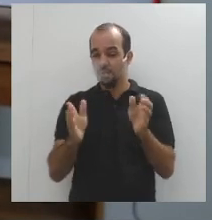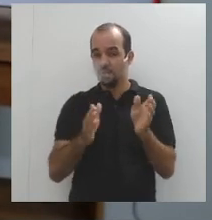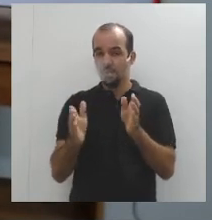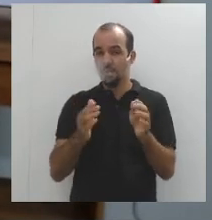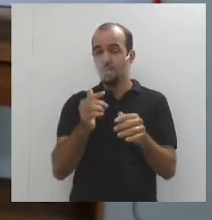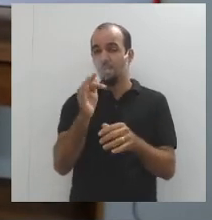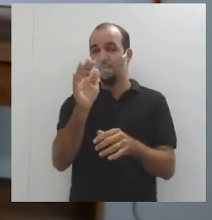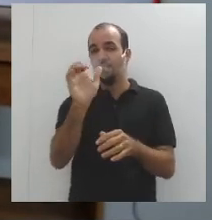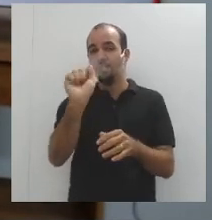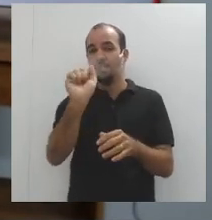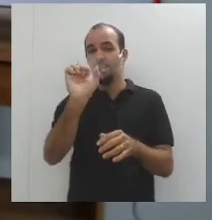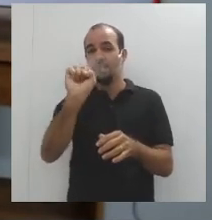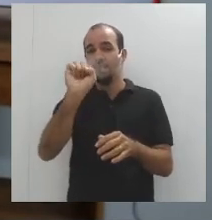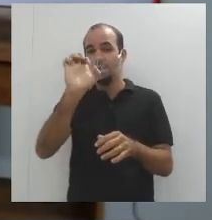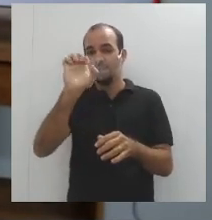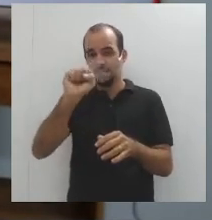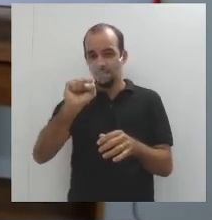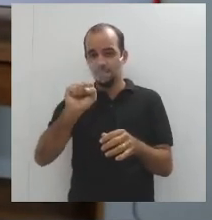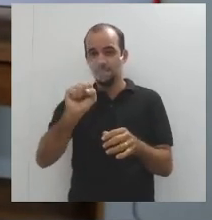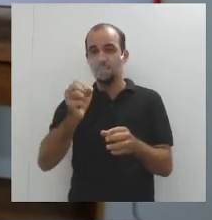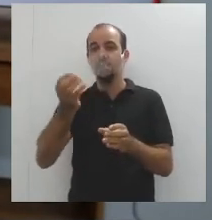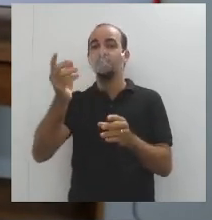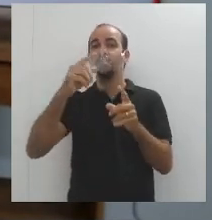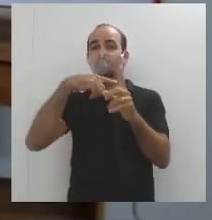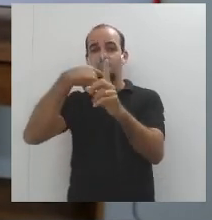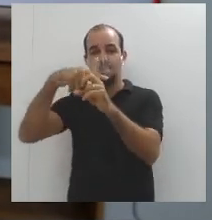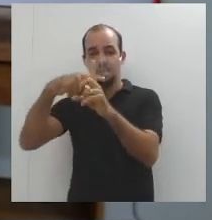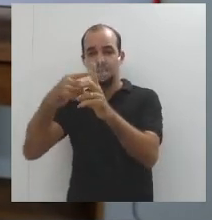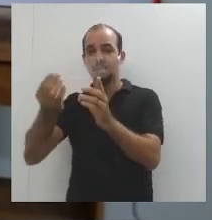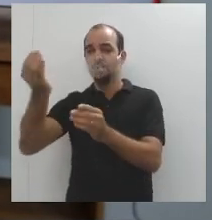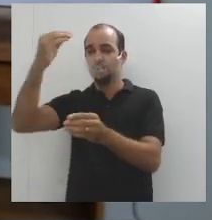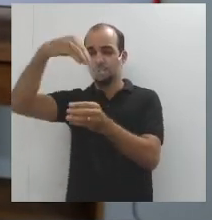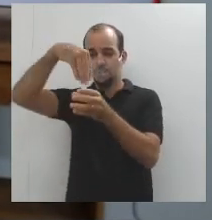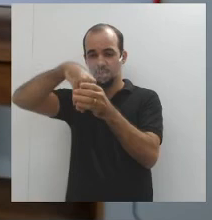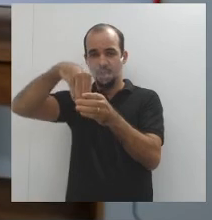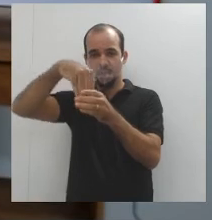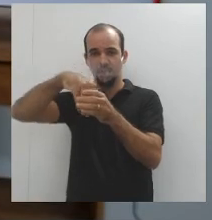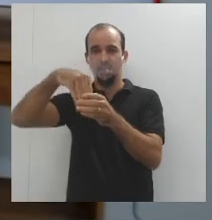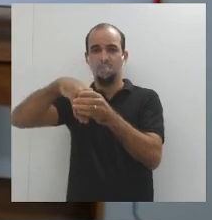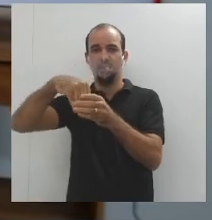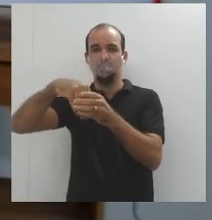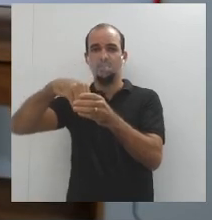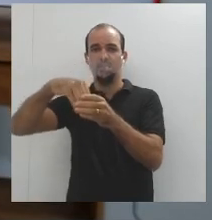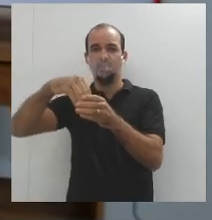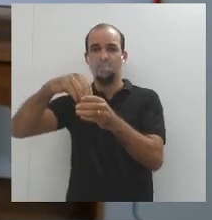Eu quero saber tanto o número de fases quanto o número de